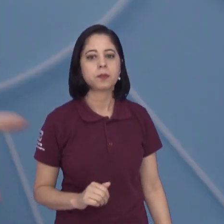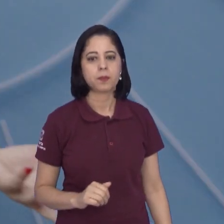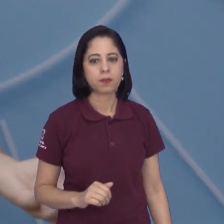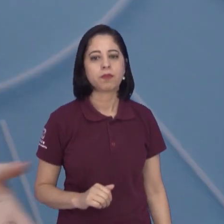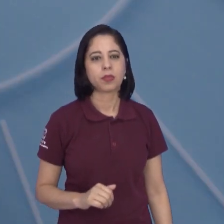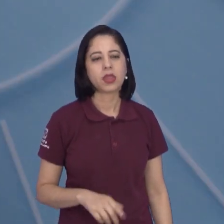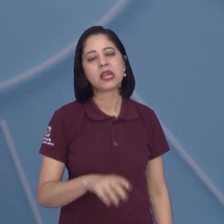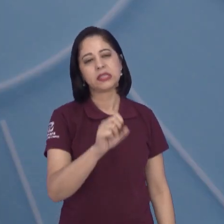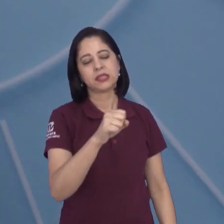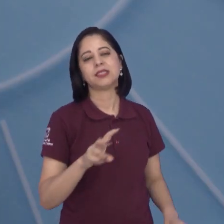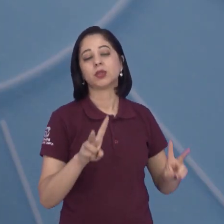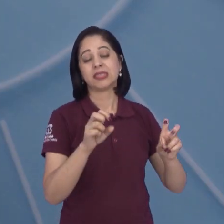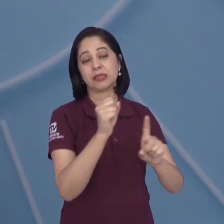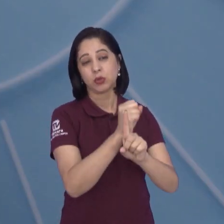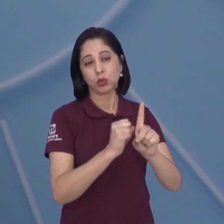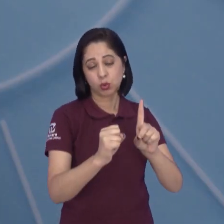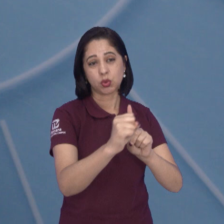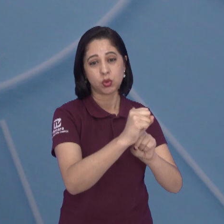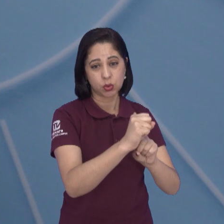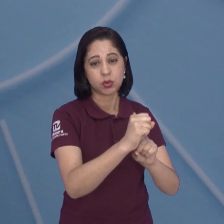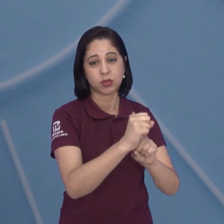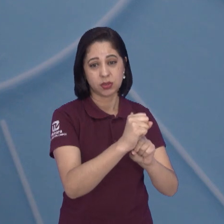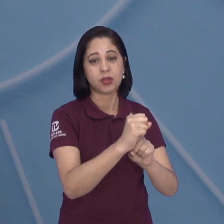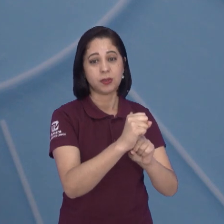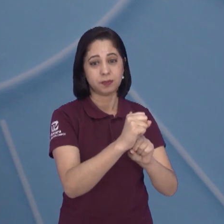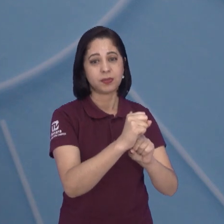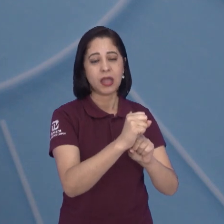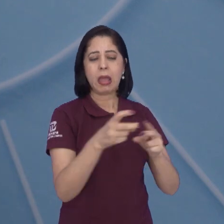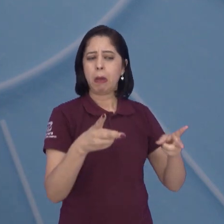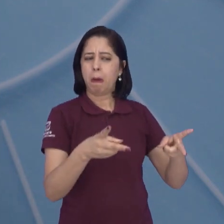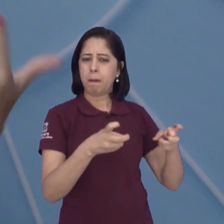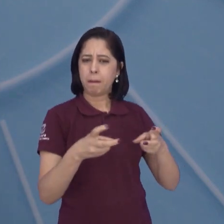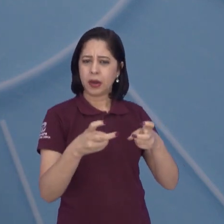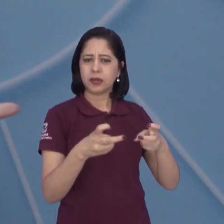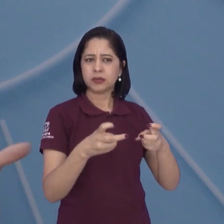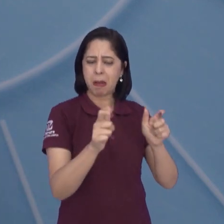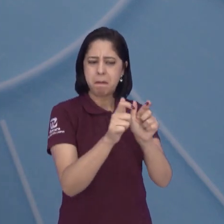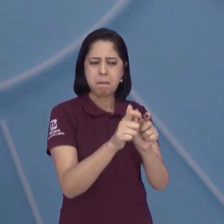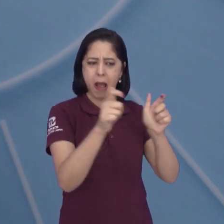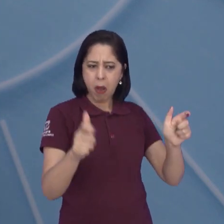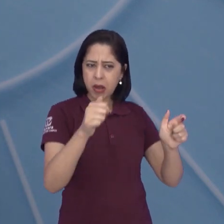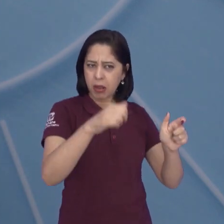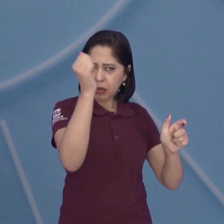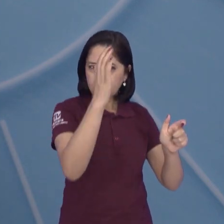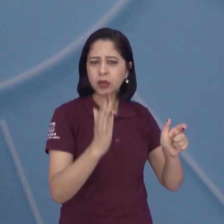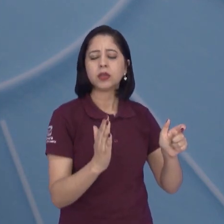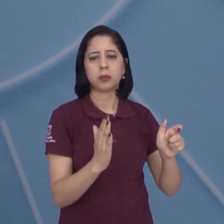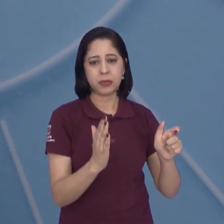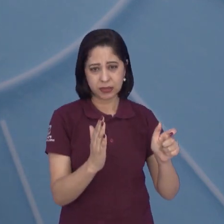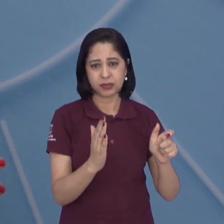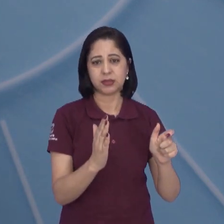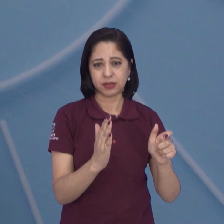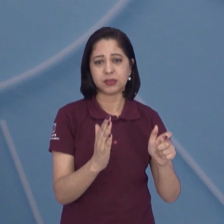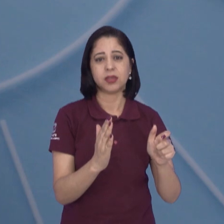recorte social, muito bem mencionado por você, a gente vê que a maioria, a nossa realidade no Brasil como um todo, né, boa parte,